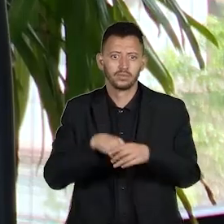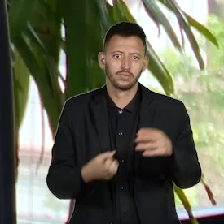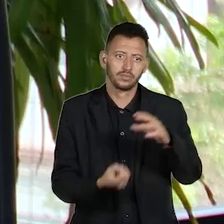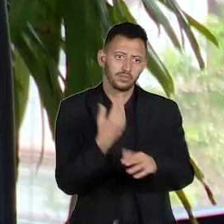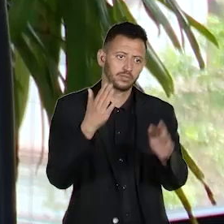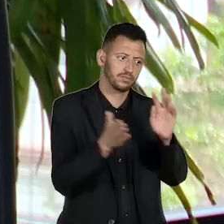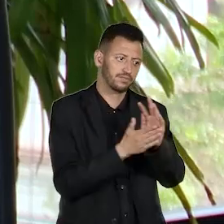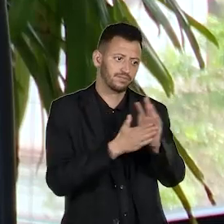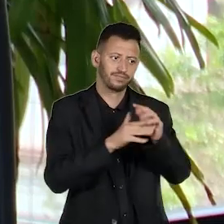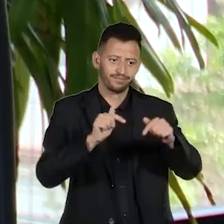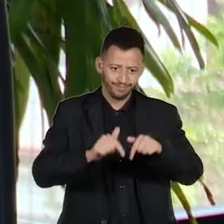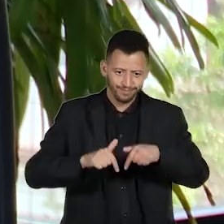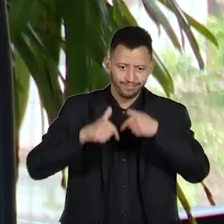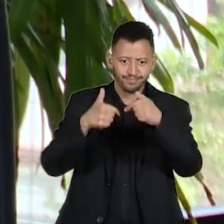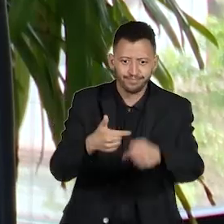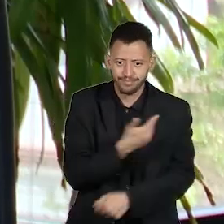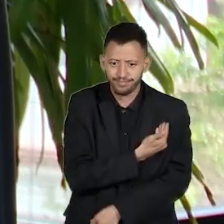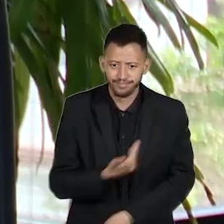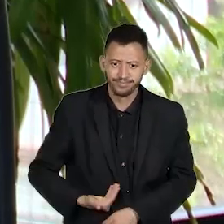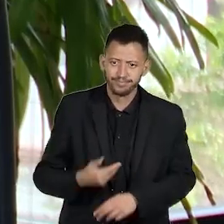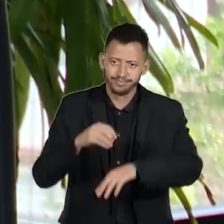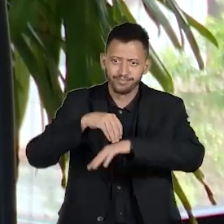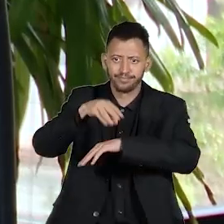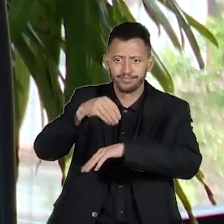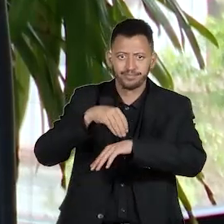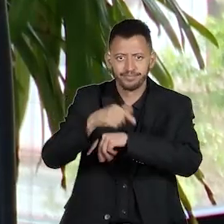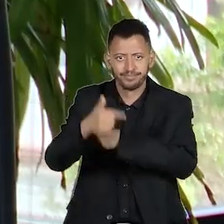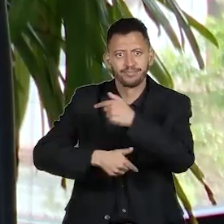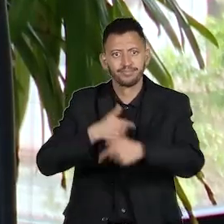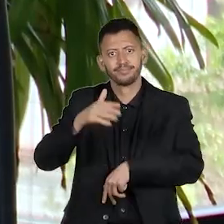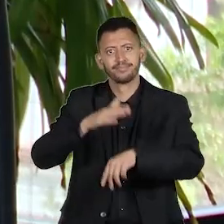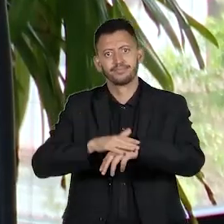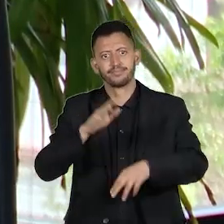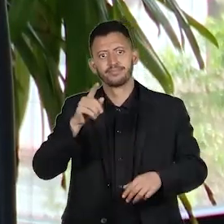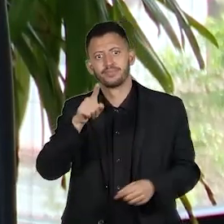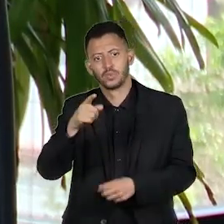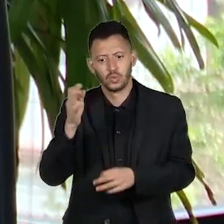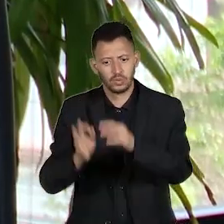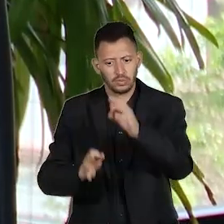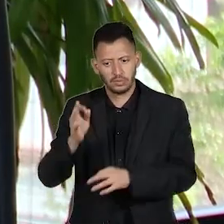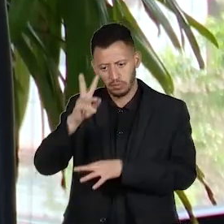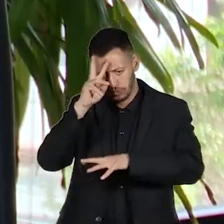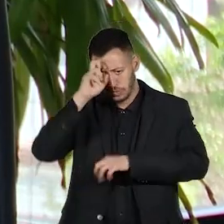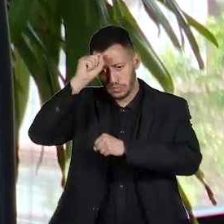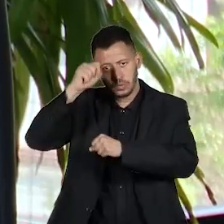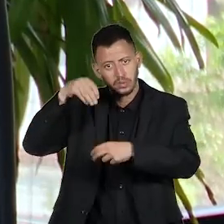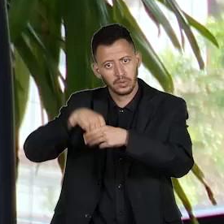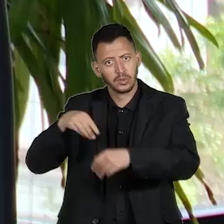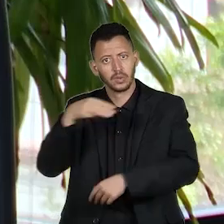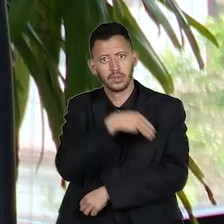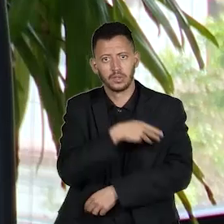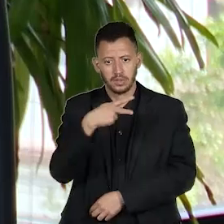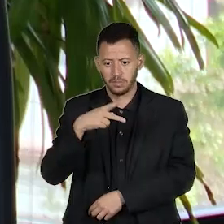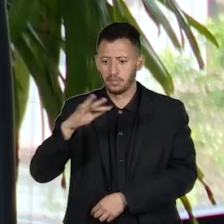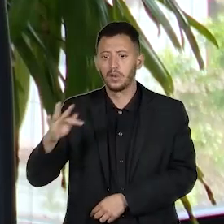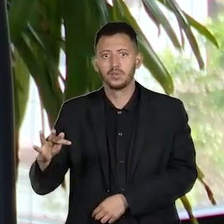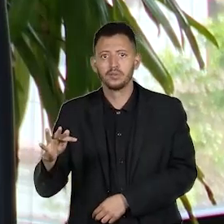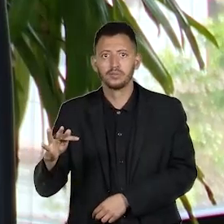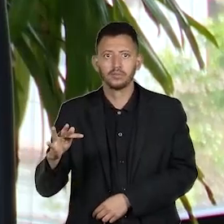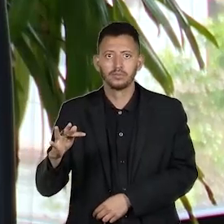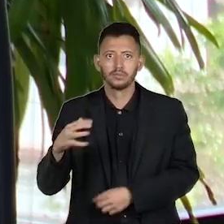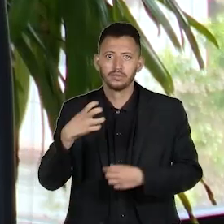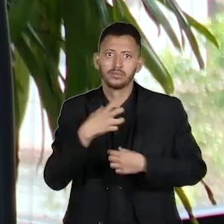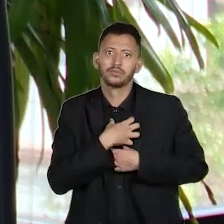temos já proposto são ações civis públicas, recomendações e uma atuação extrajudicial forte do Ministério